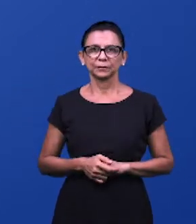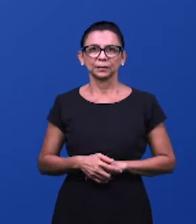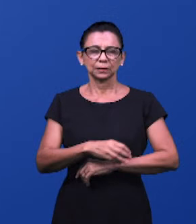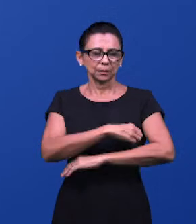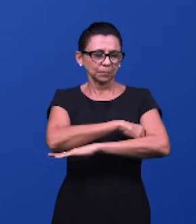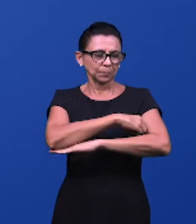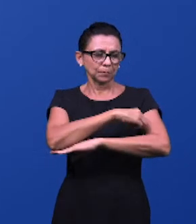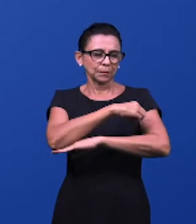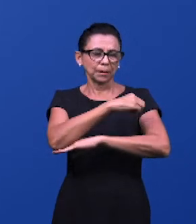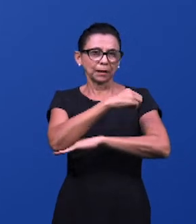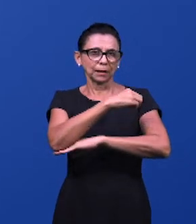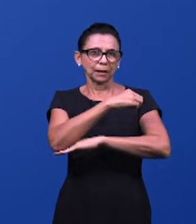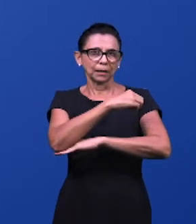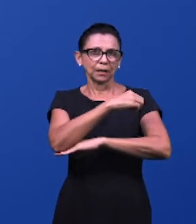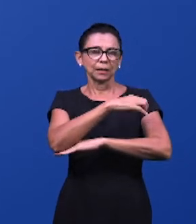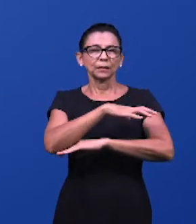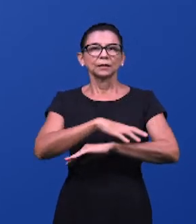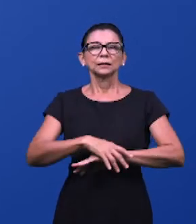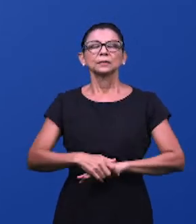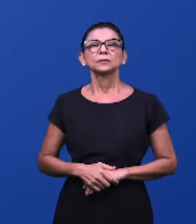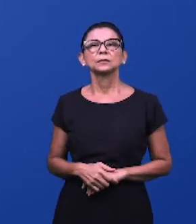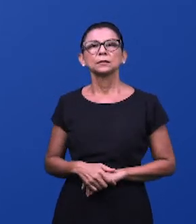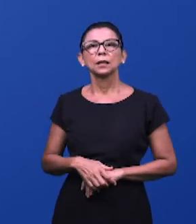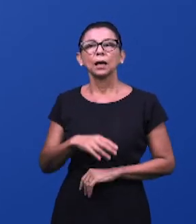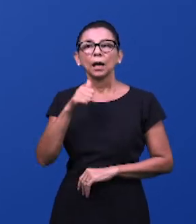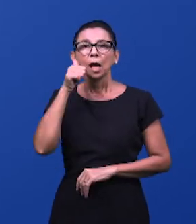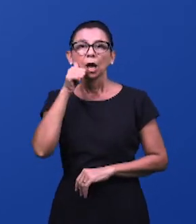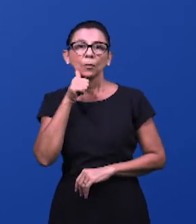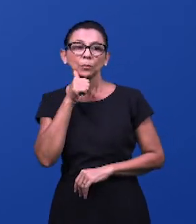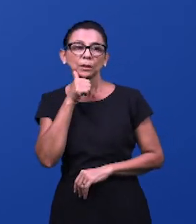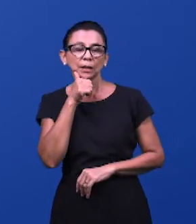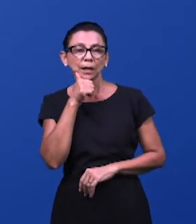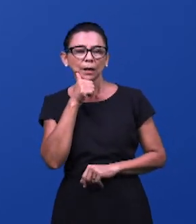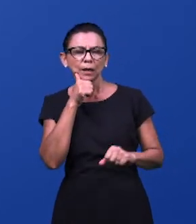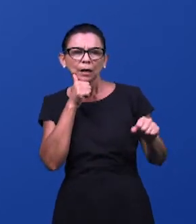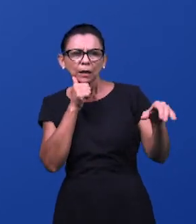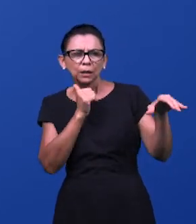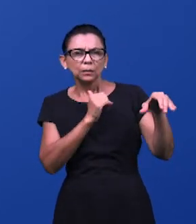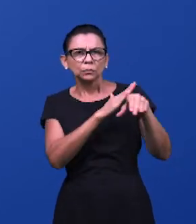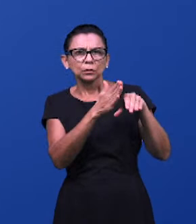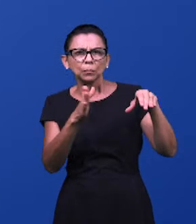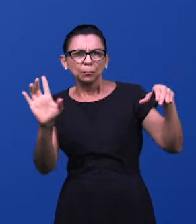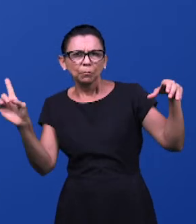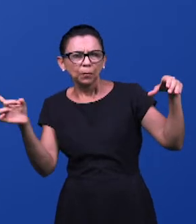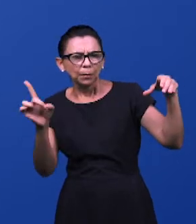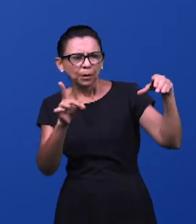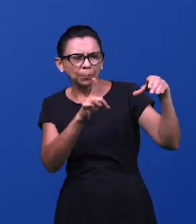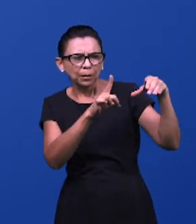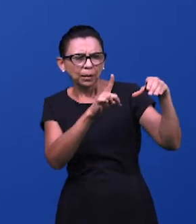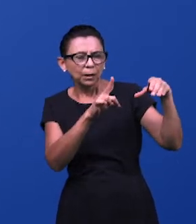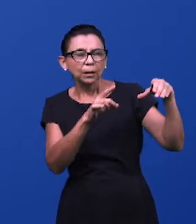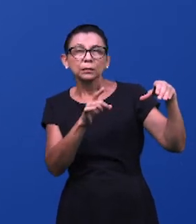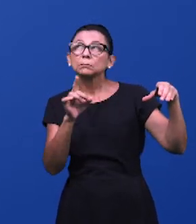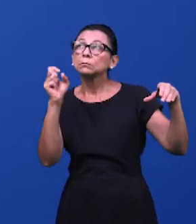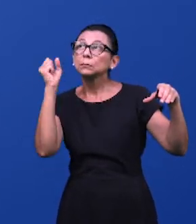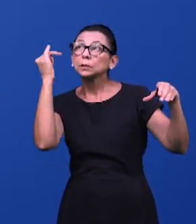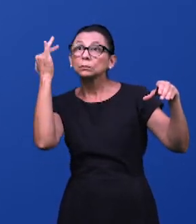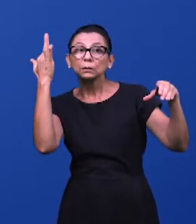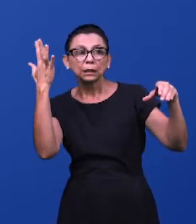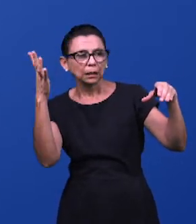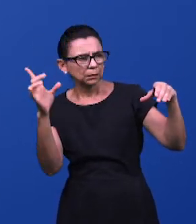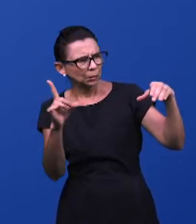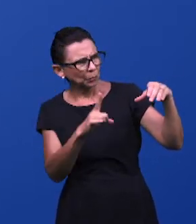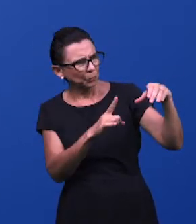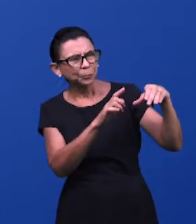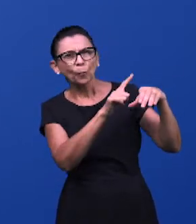Bíblia relata que Maria Madalena foi de madrugada ao sepulcro para ver o corpo de Jesus. Porém não